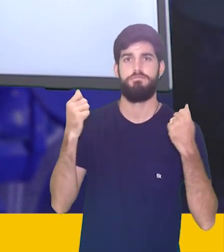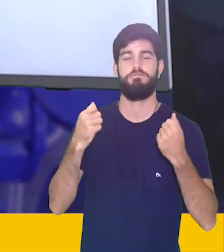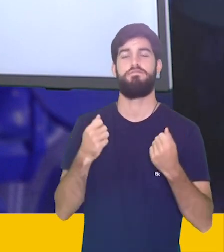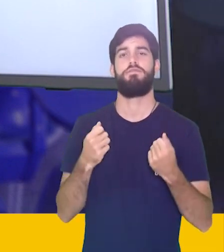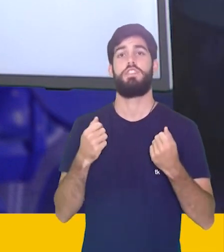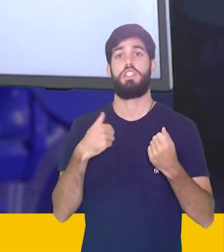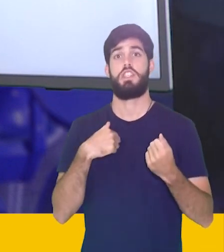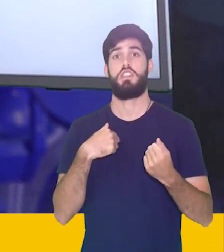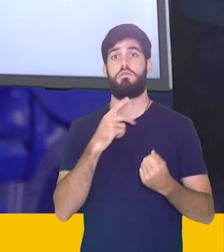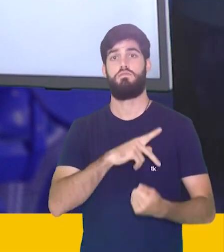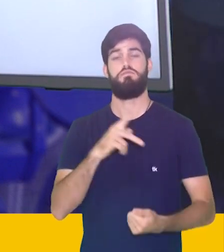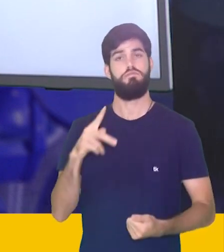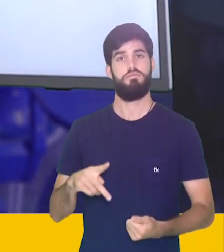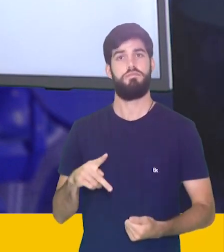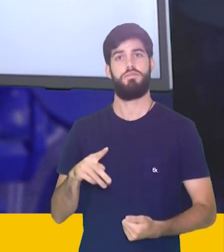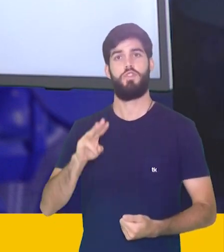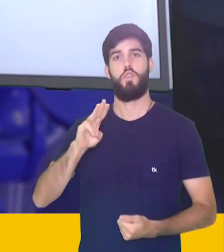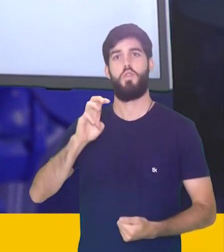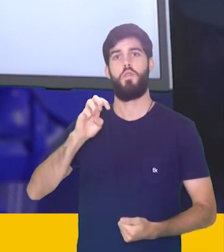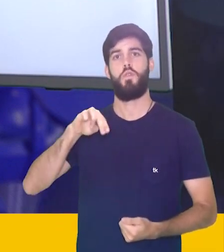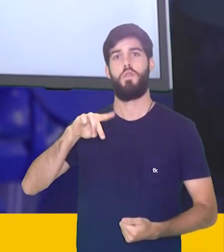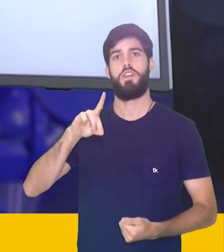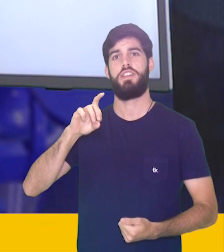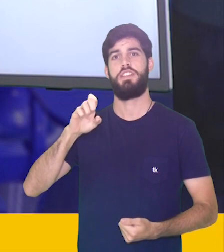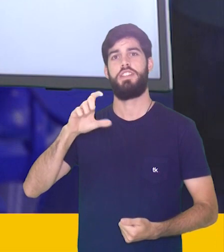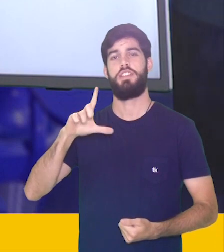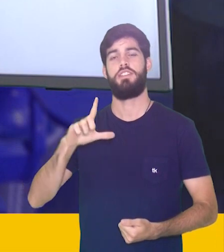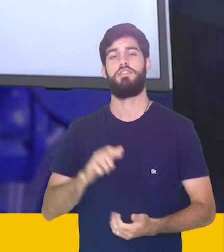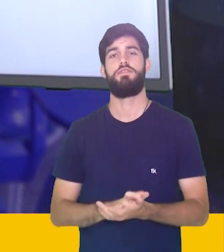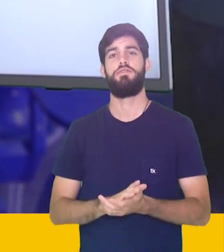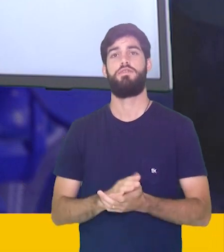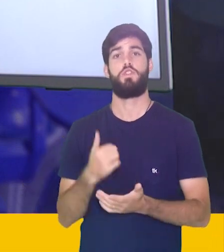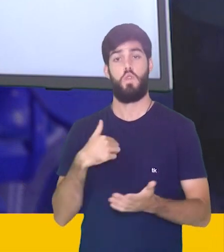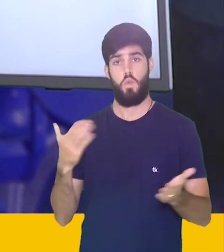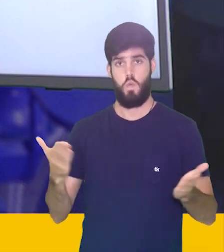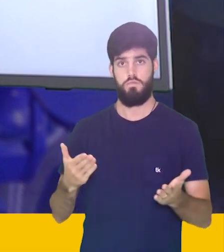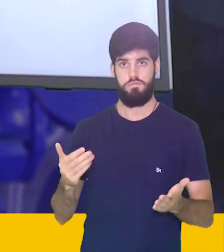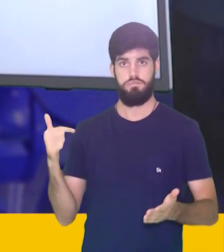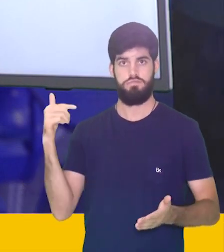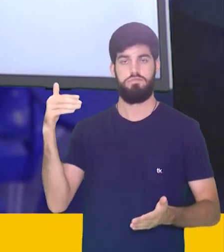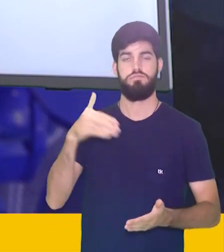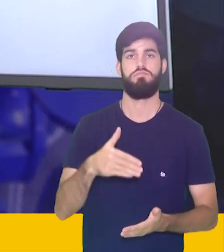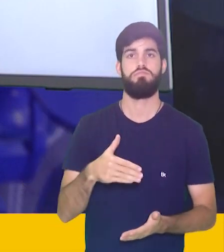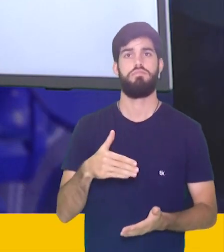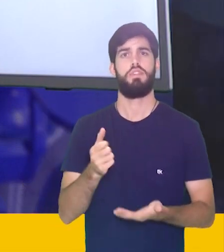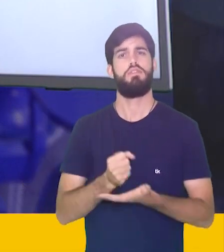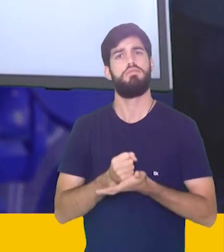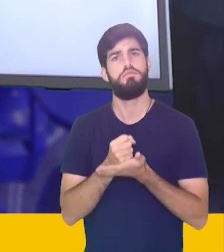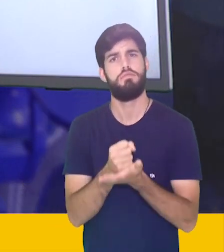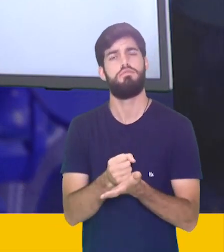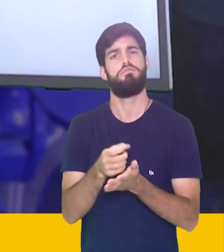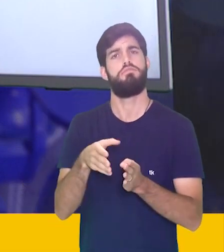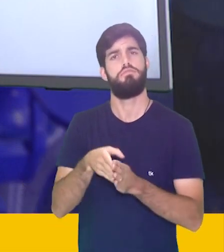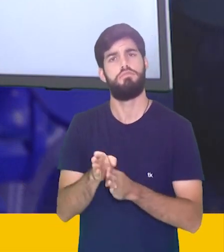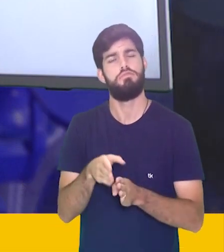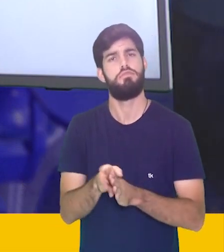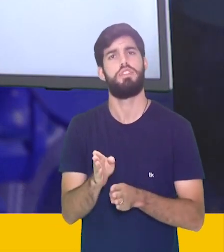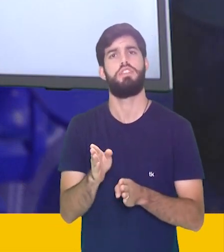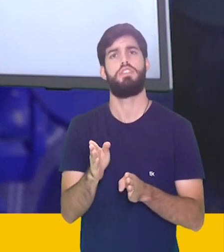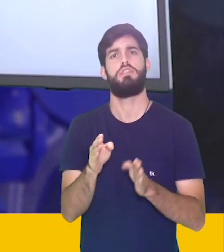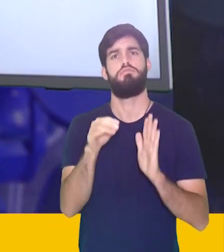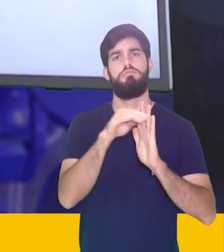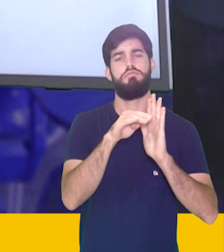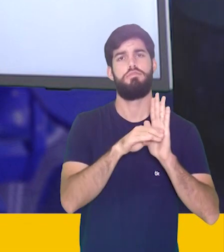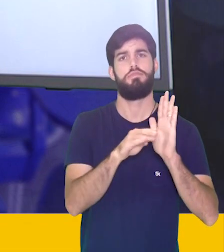Ensino de Caruaru. Eu sou o professor Wendel, de Ensino Religioso, e hoje estou aqui para auxiliá-los na resolução das